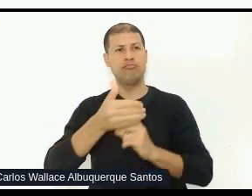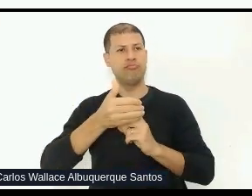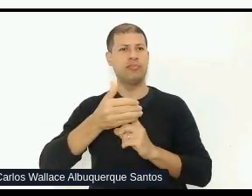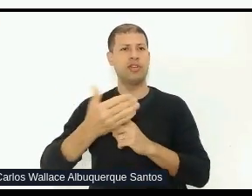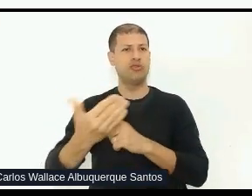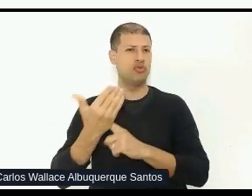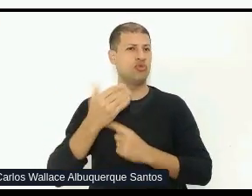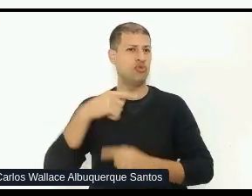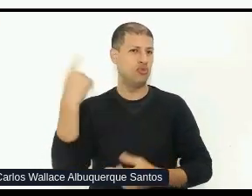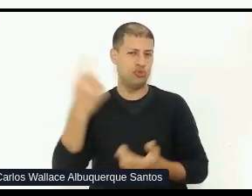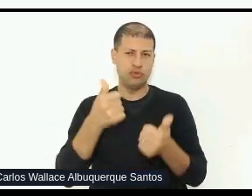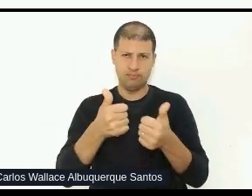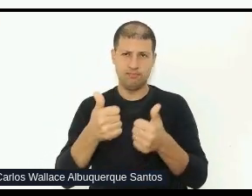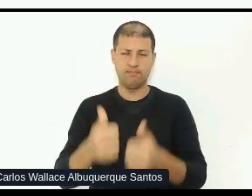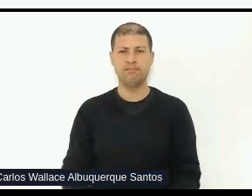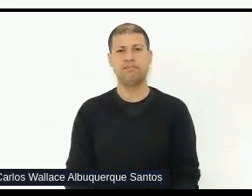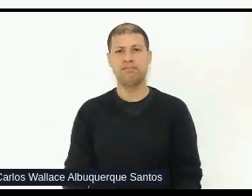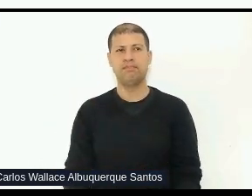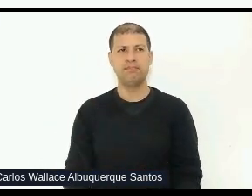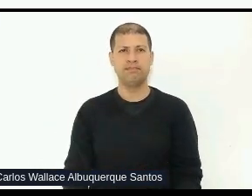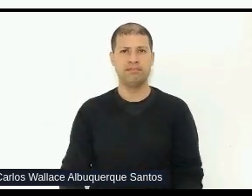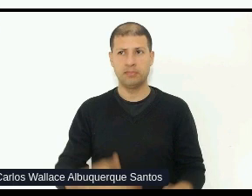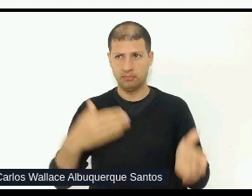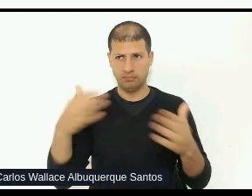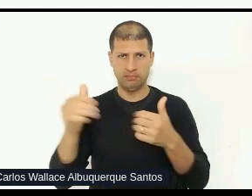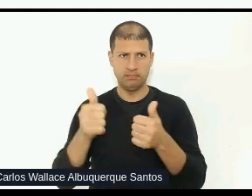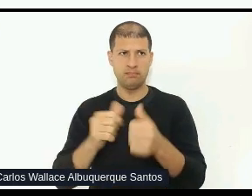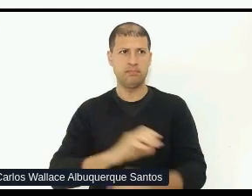joia? Pode passar, Neto.